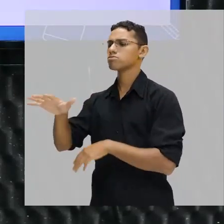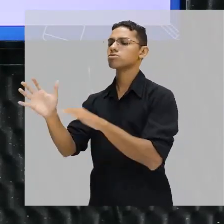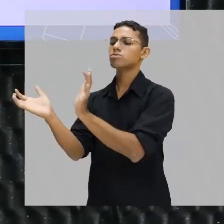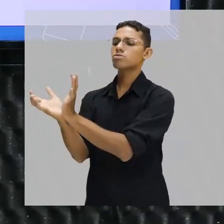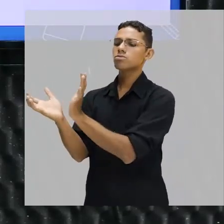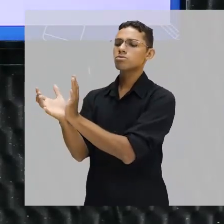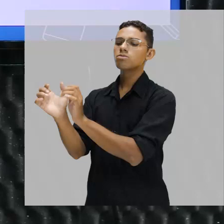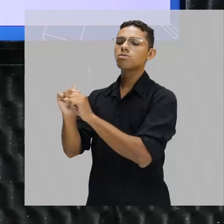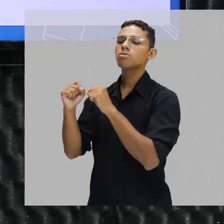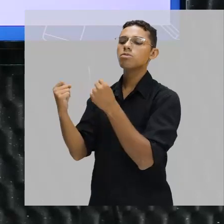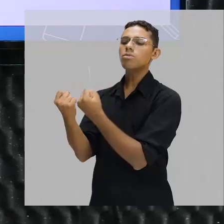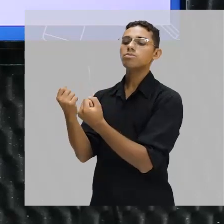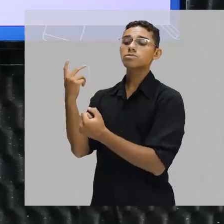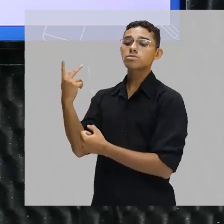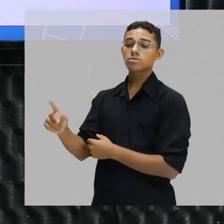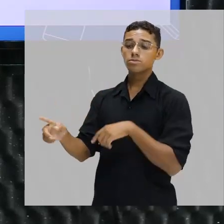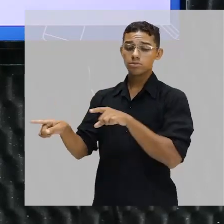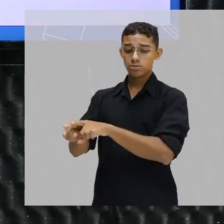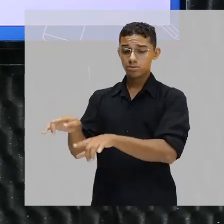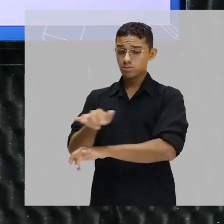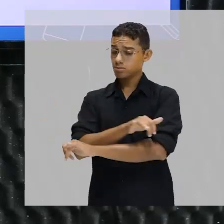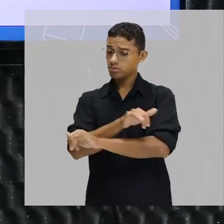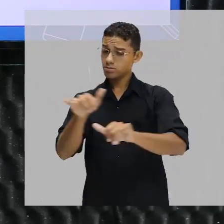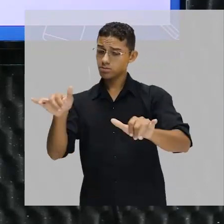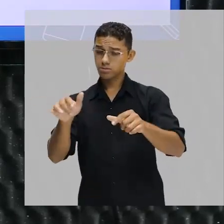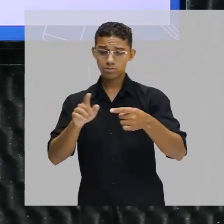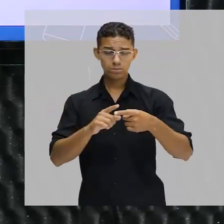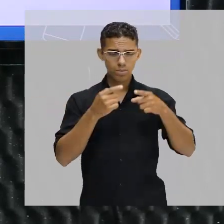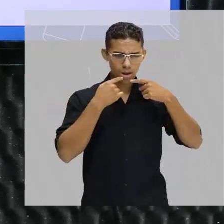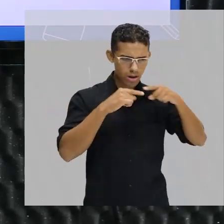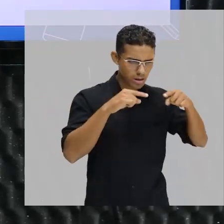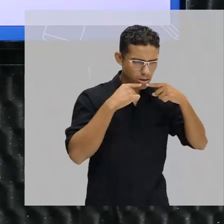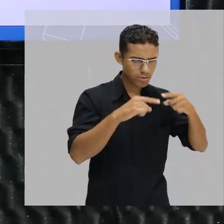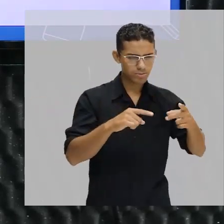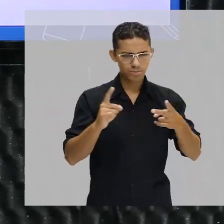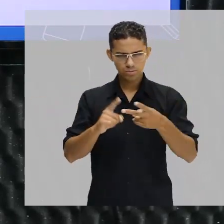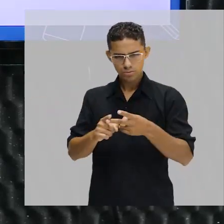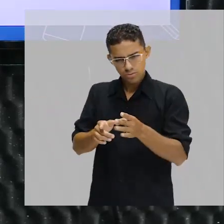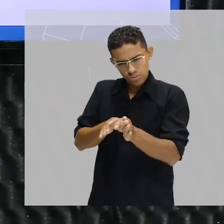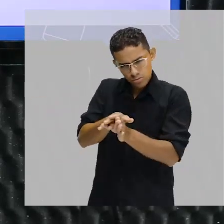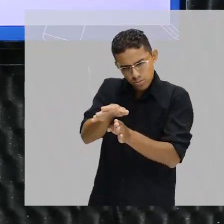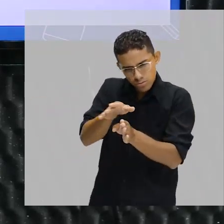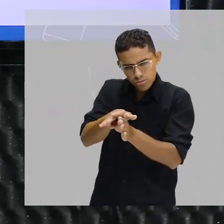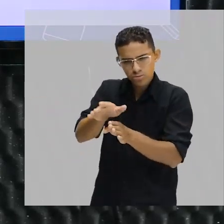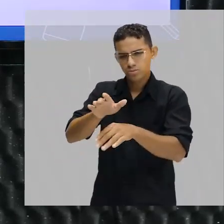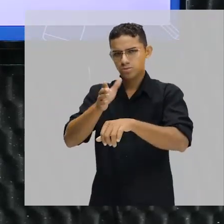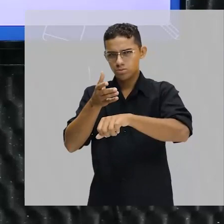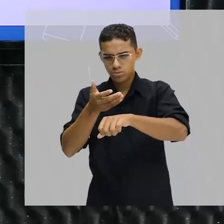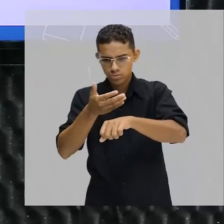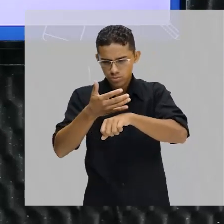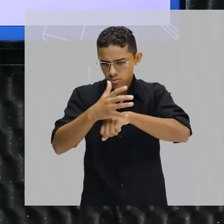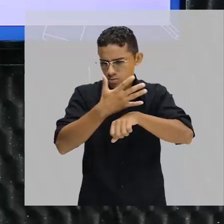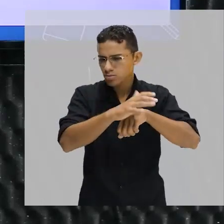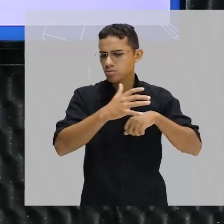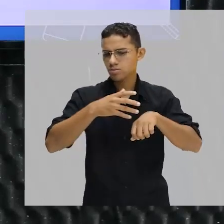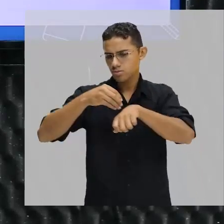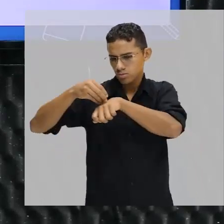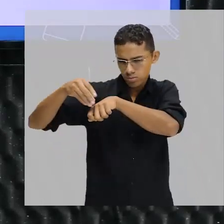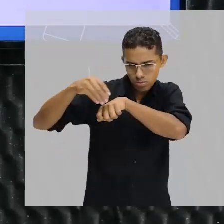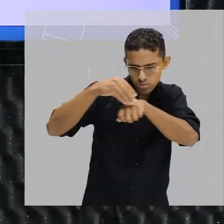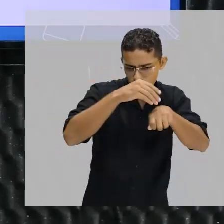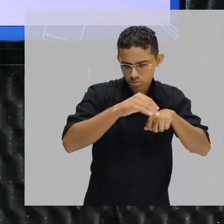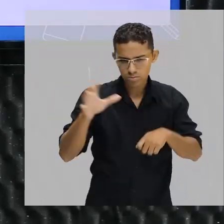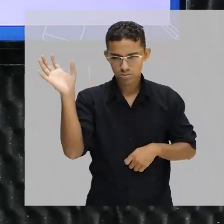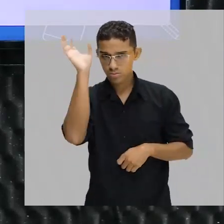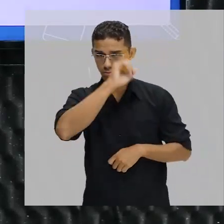que eu escrevi aquele texto? Para informar? Para criticar? Para instruir? Então, sempre quando escrevemos algo, nós